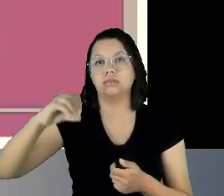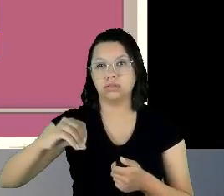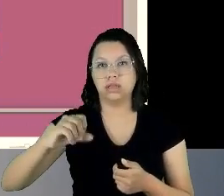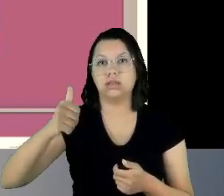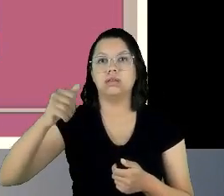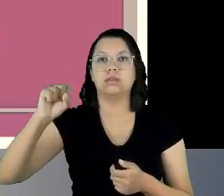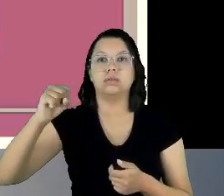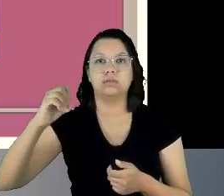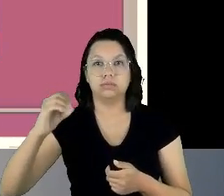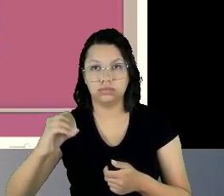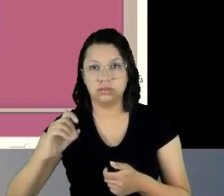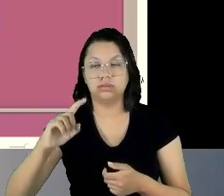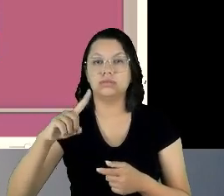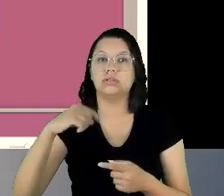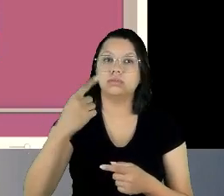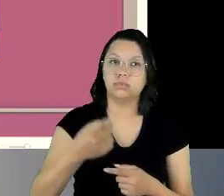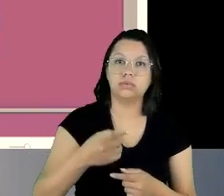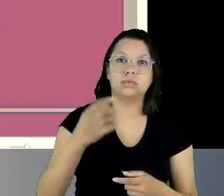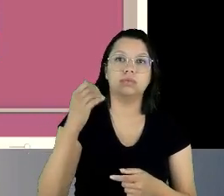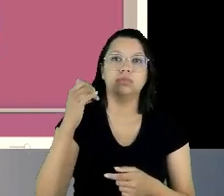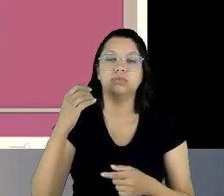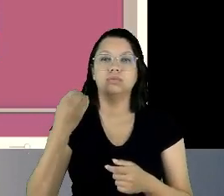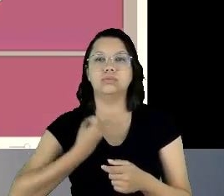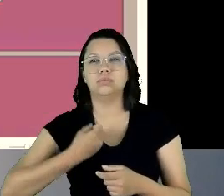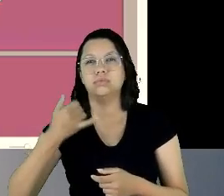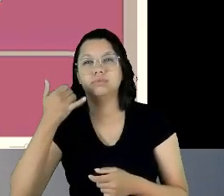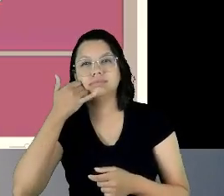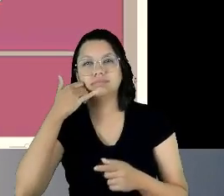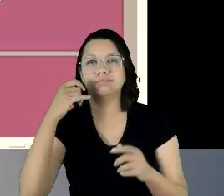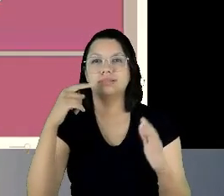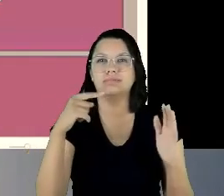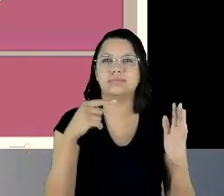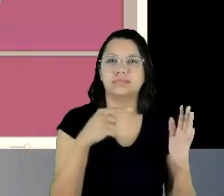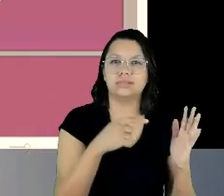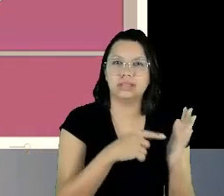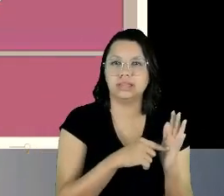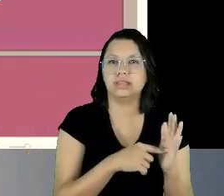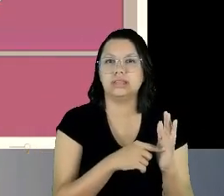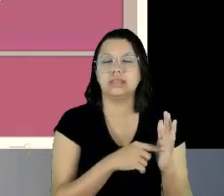190, 180, depois um número da delegacia. Enfim, a